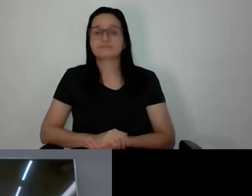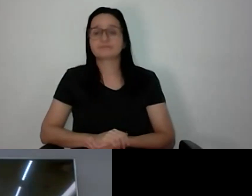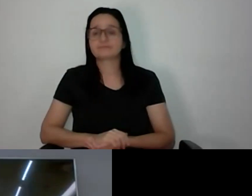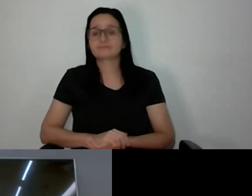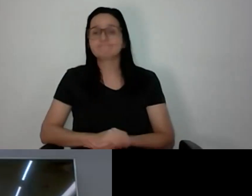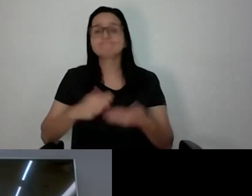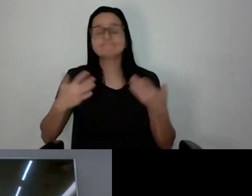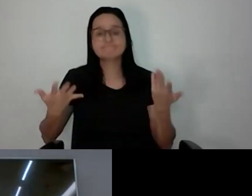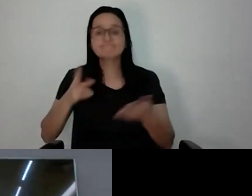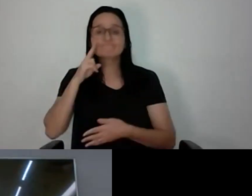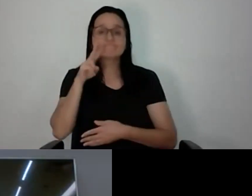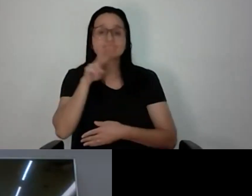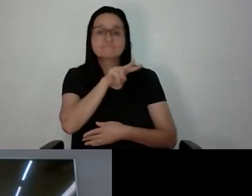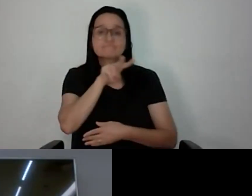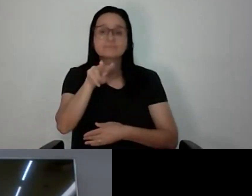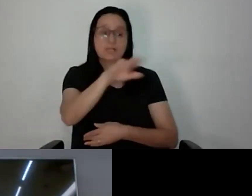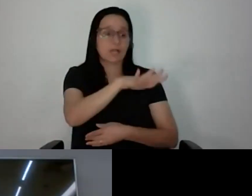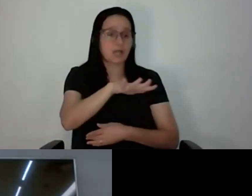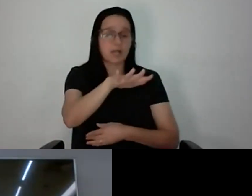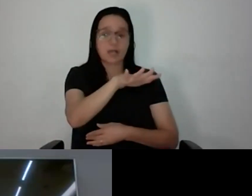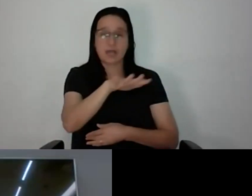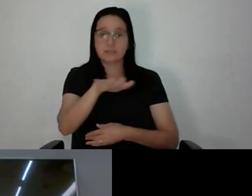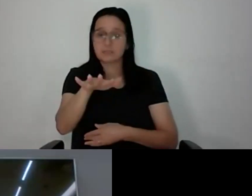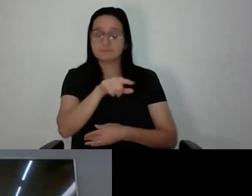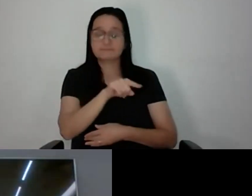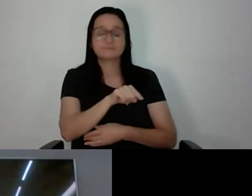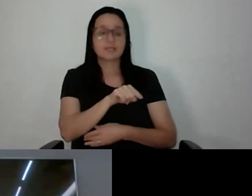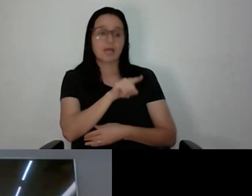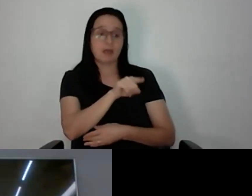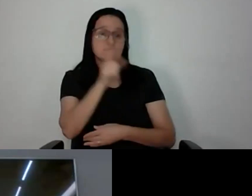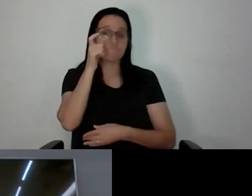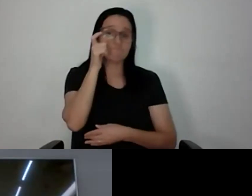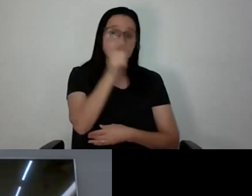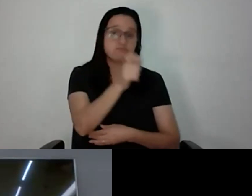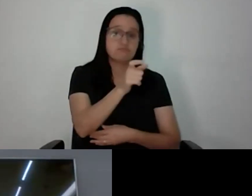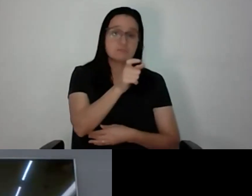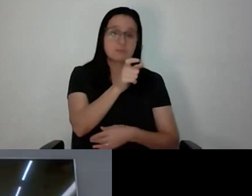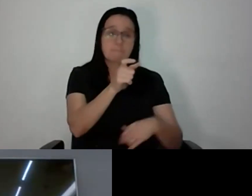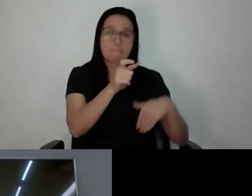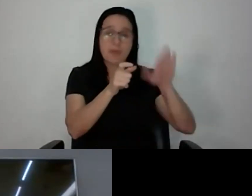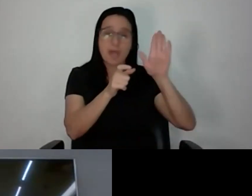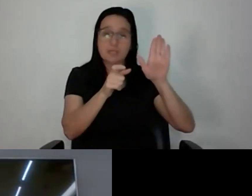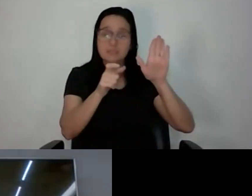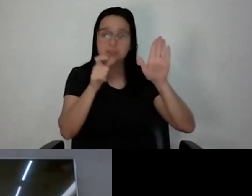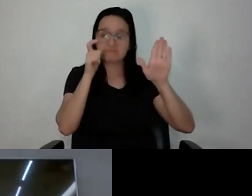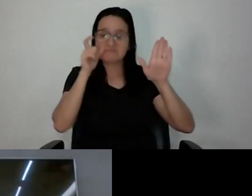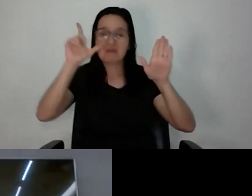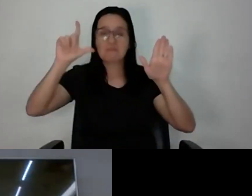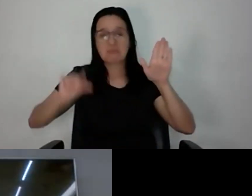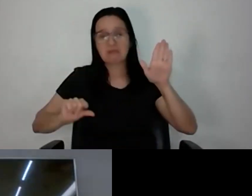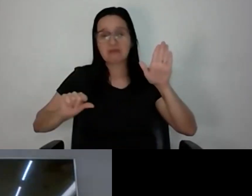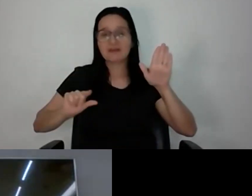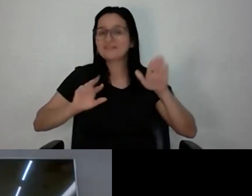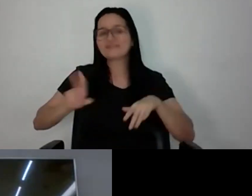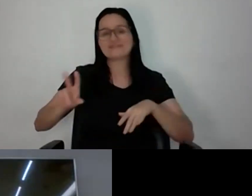outros ramos não significa que existe um ramo mais interessante ou menos interessante que o outro. Eu acho que se a gente puder dar um